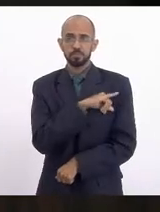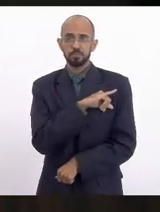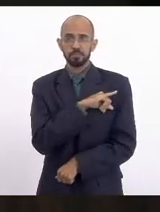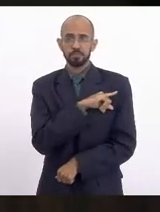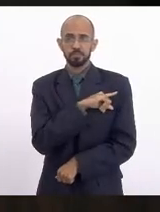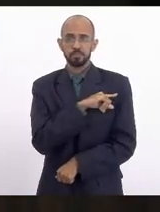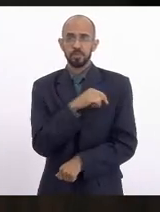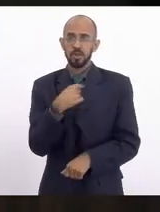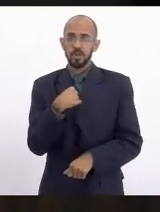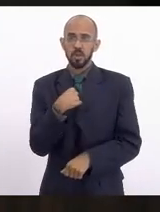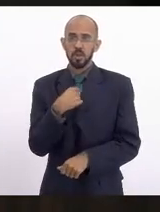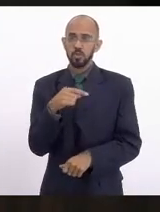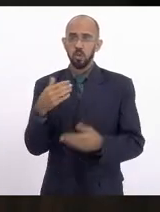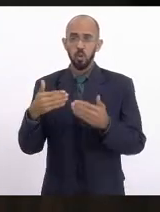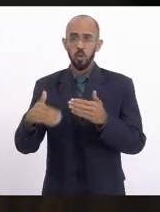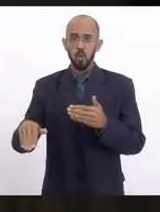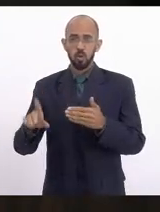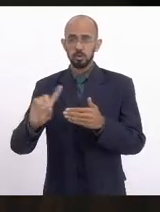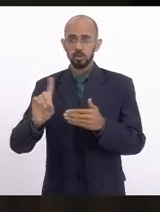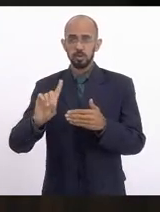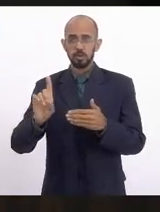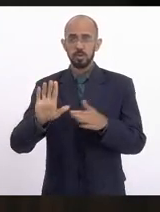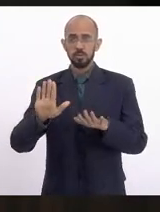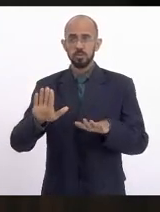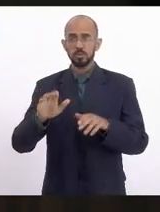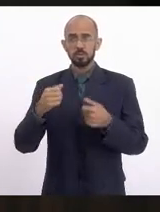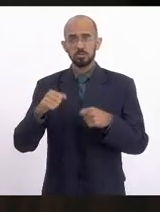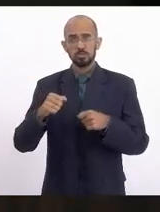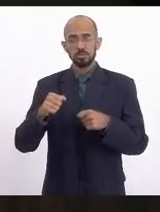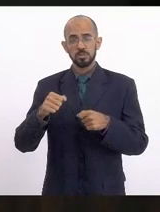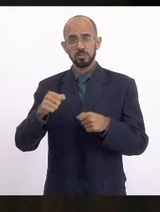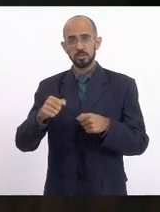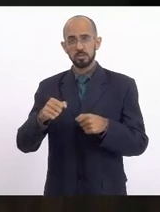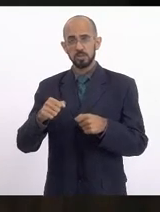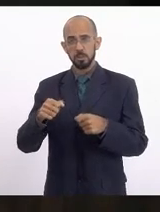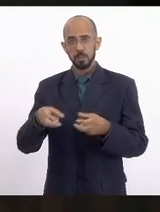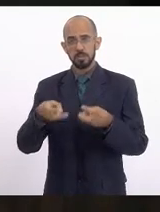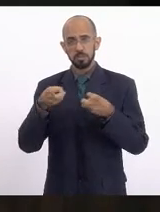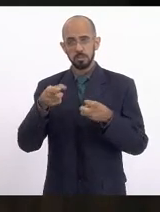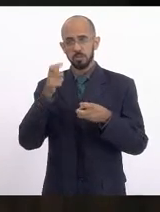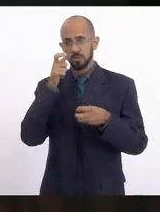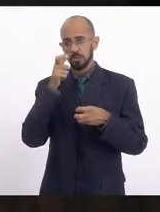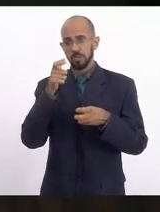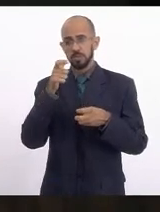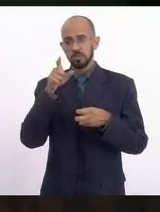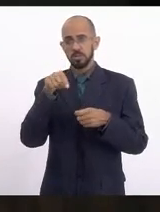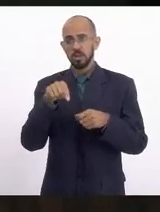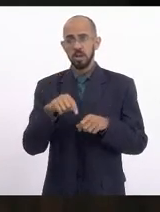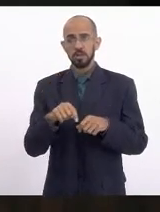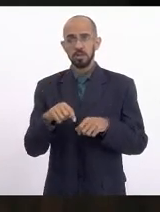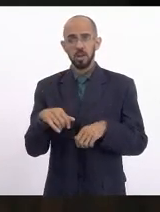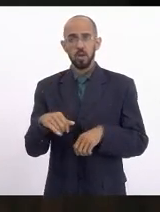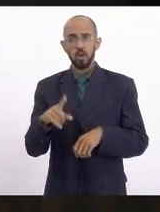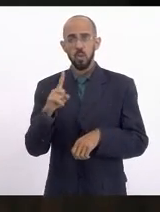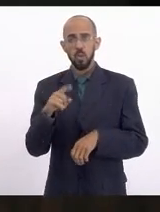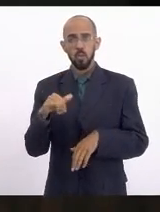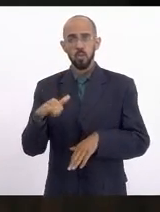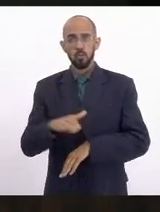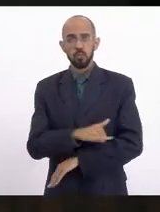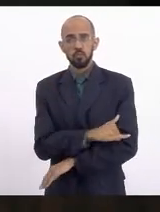contrário tem uma vocação Regional e precisa cumprir sua vocação que ia ter um voo até 500